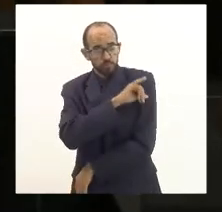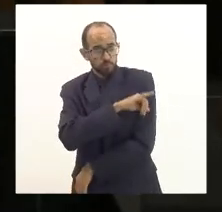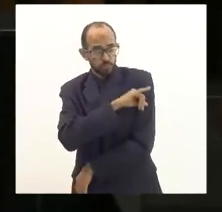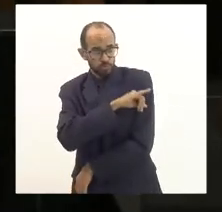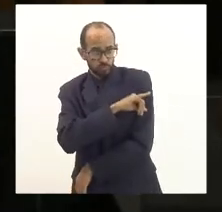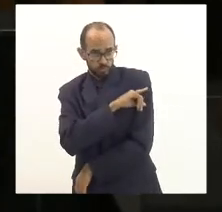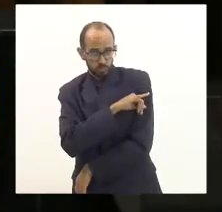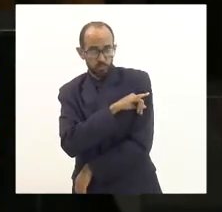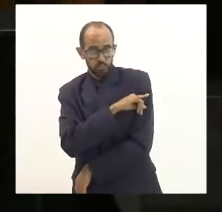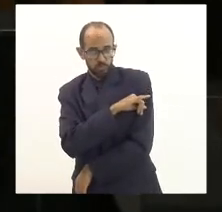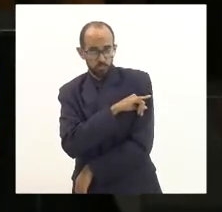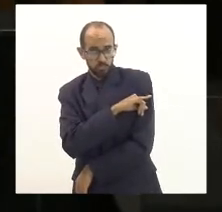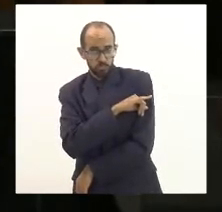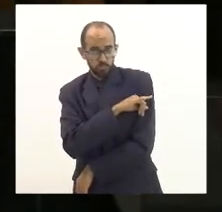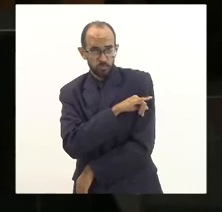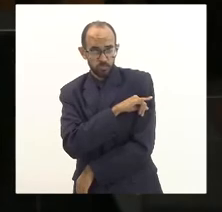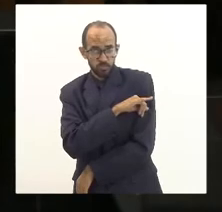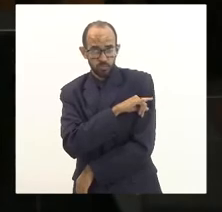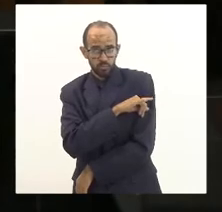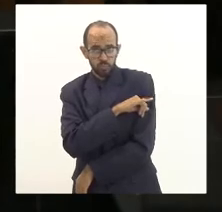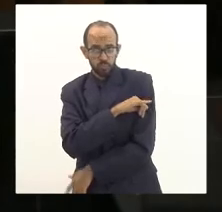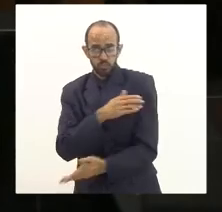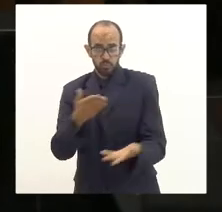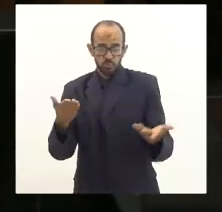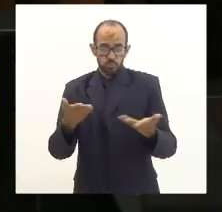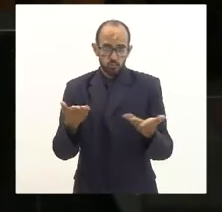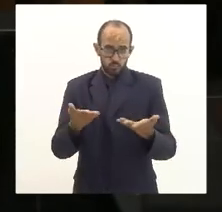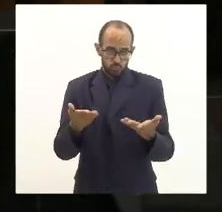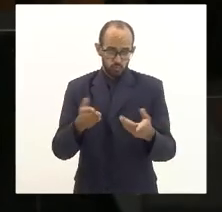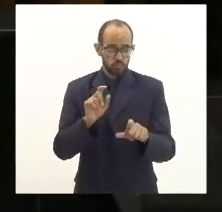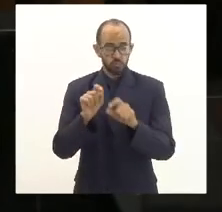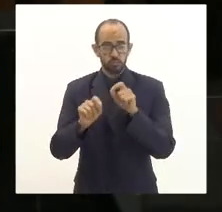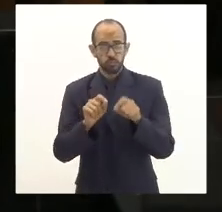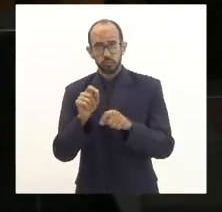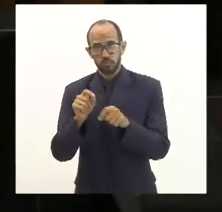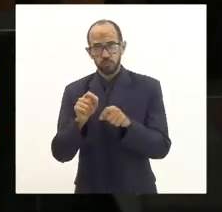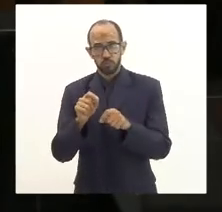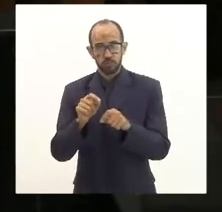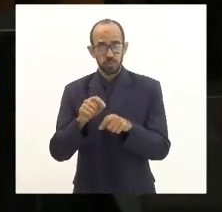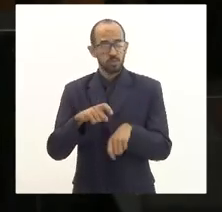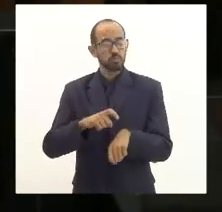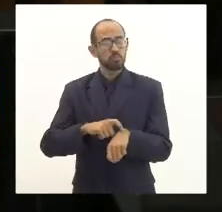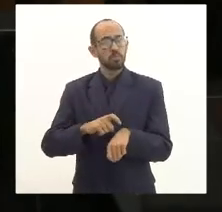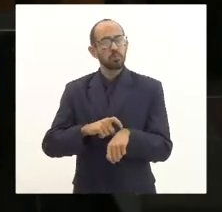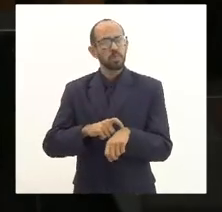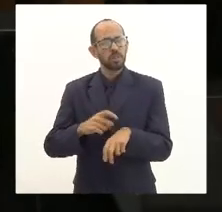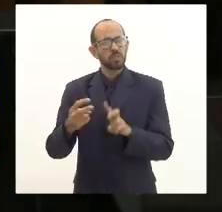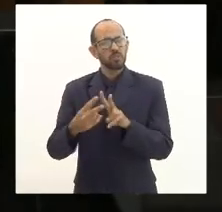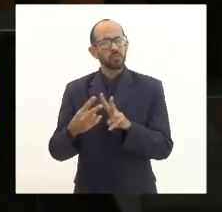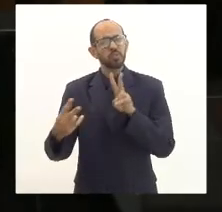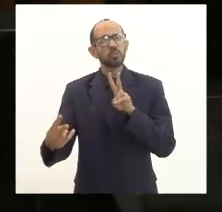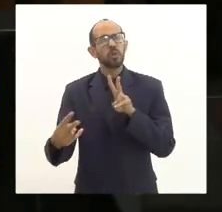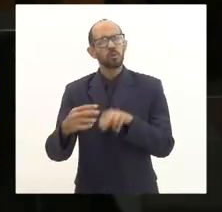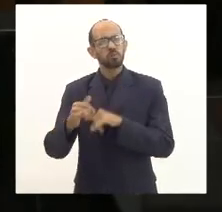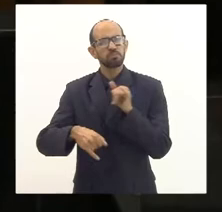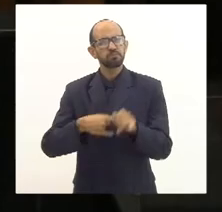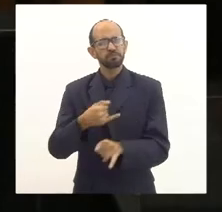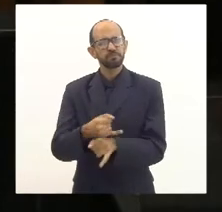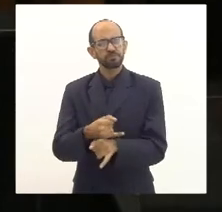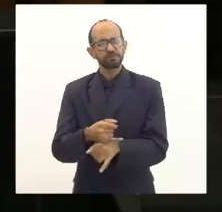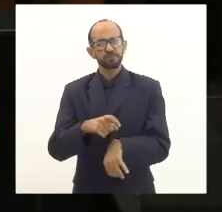Janeiro e como vivemos hoje Oi Nayara digital e no momento